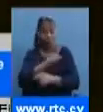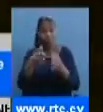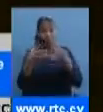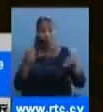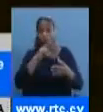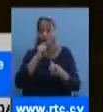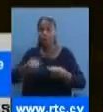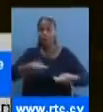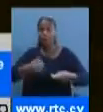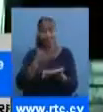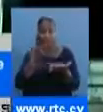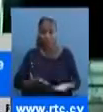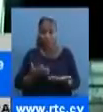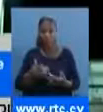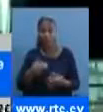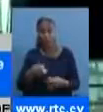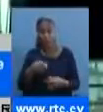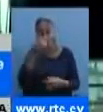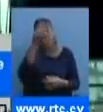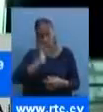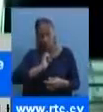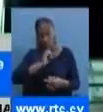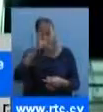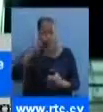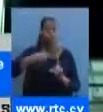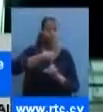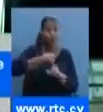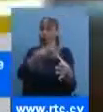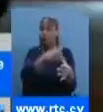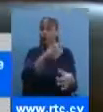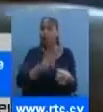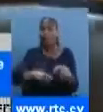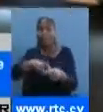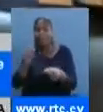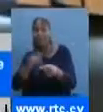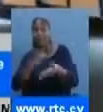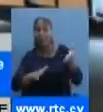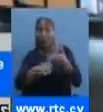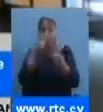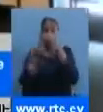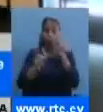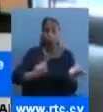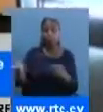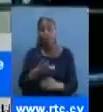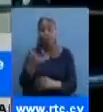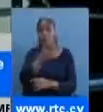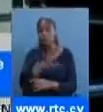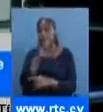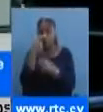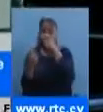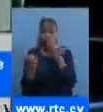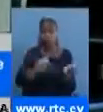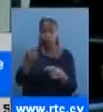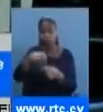ikal altos responsáveis da aviação civil dos transportes aéreos infra estruturas bem como representantes das finanças da economia e